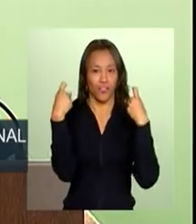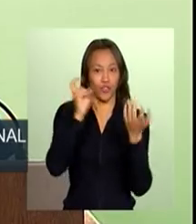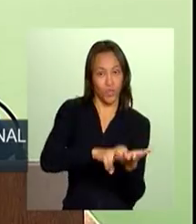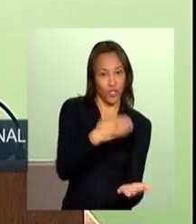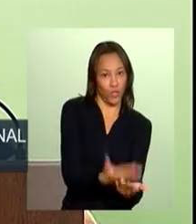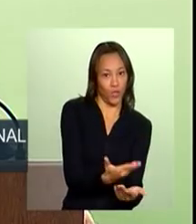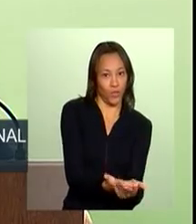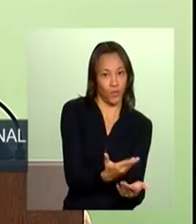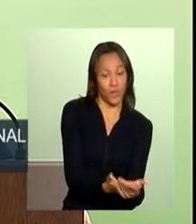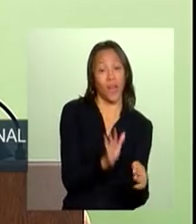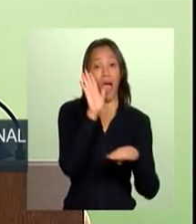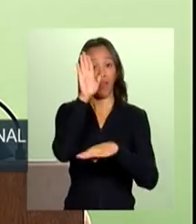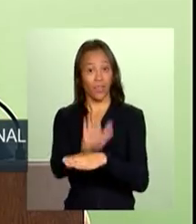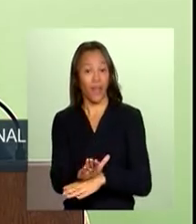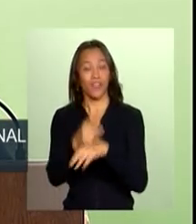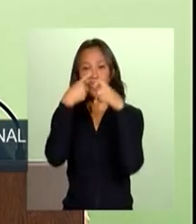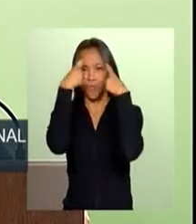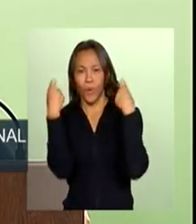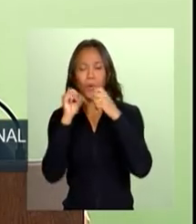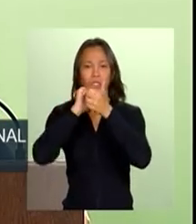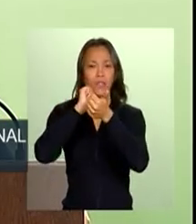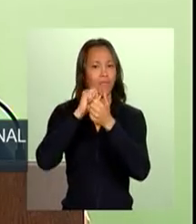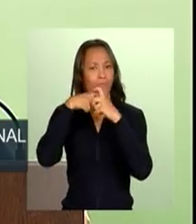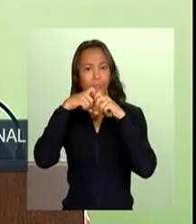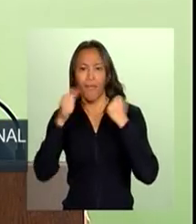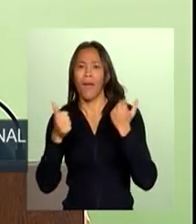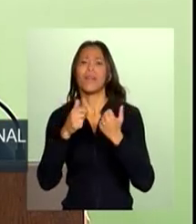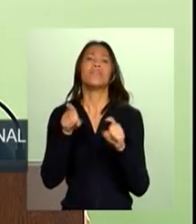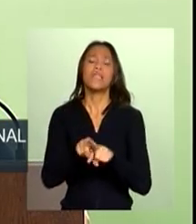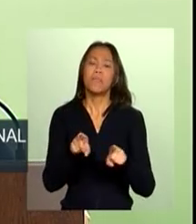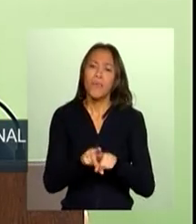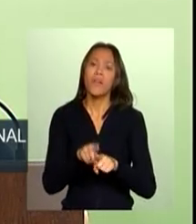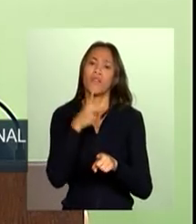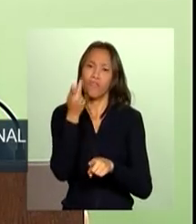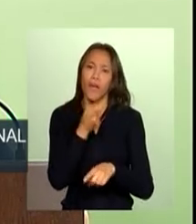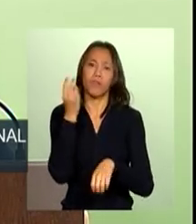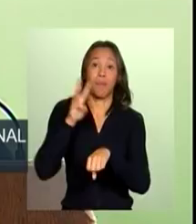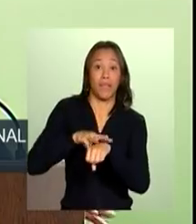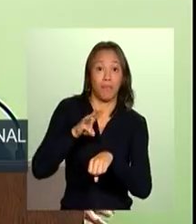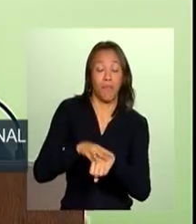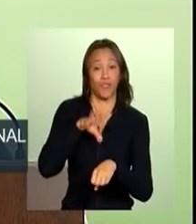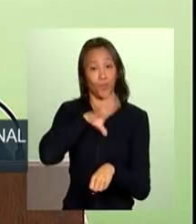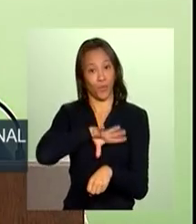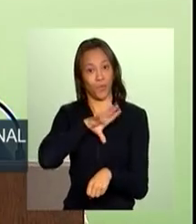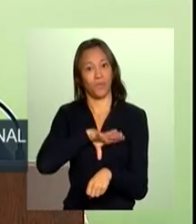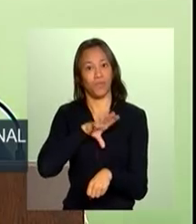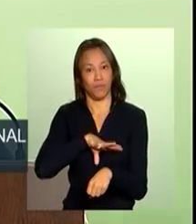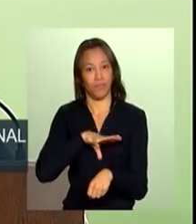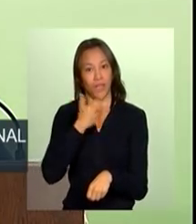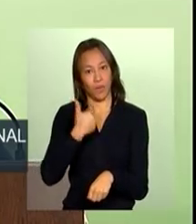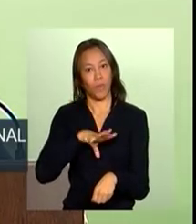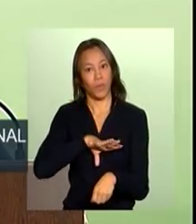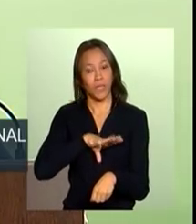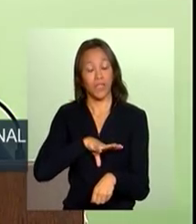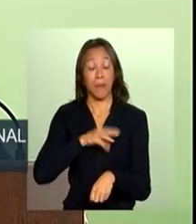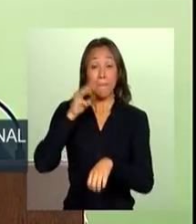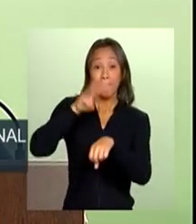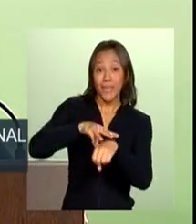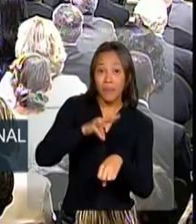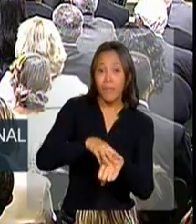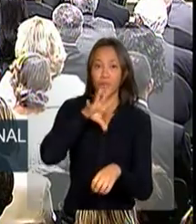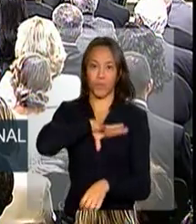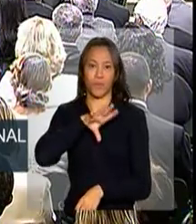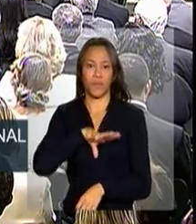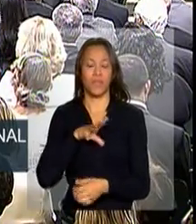eu no contraturno estou me referindo a matemática e português. Matemática e